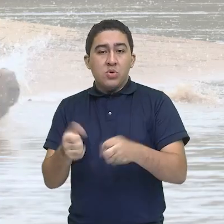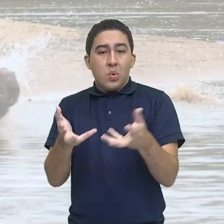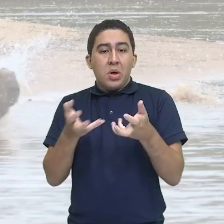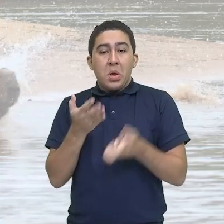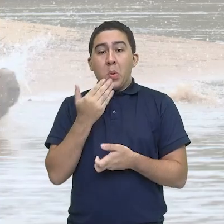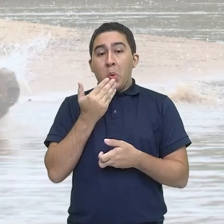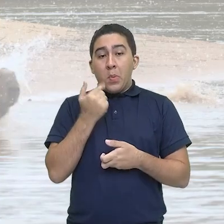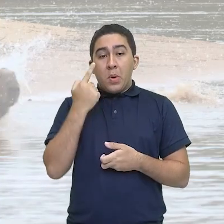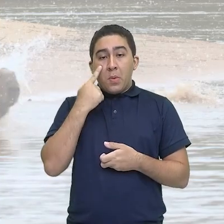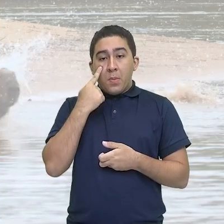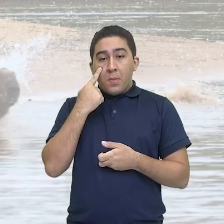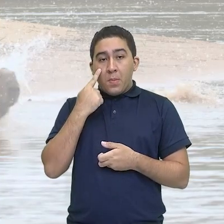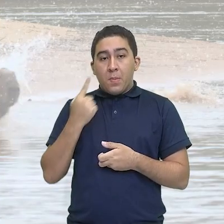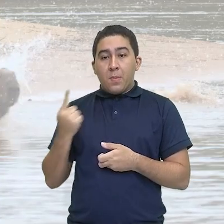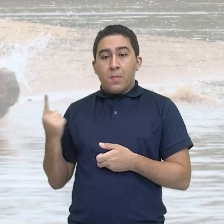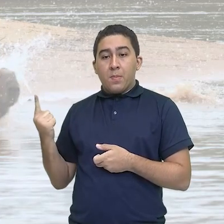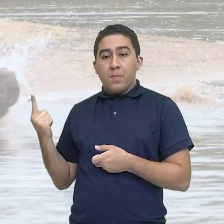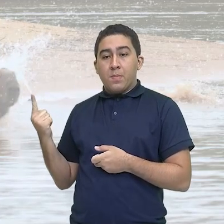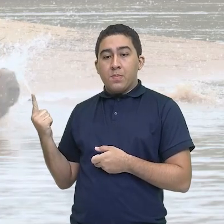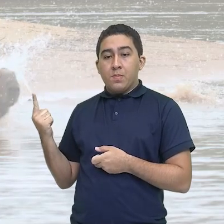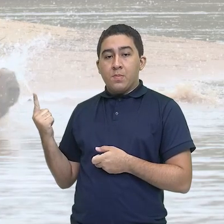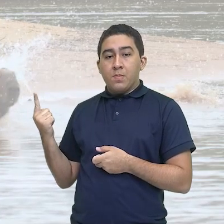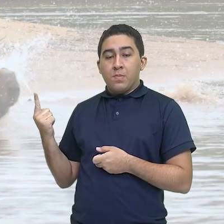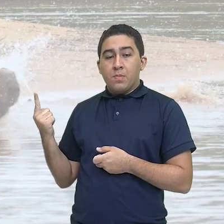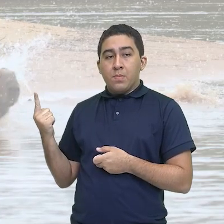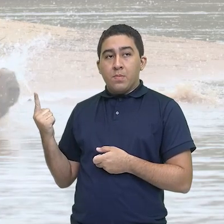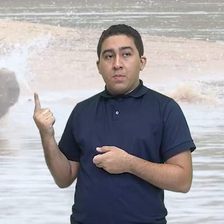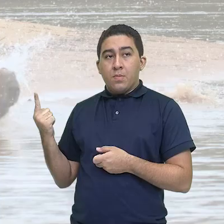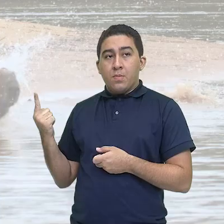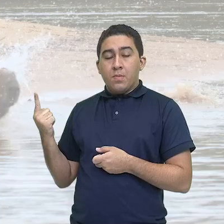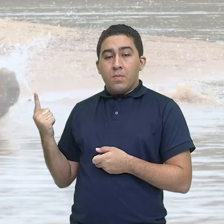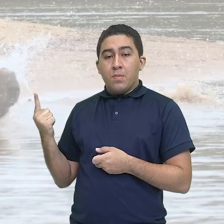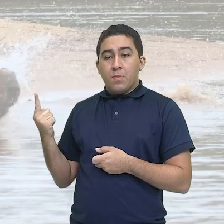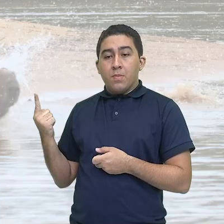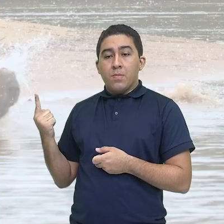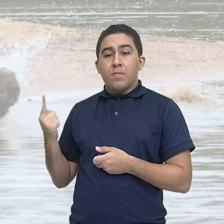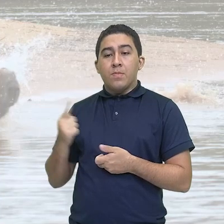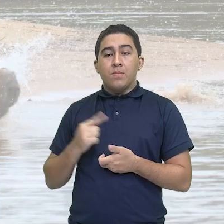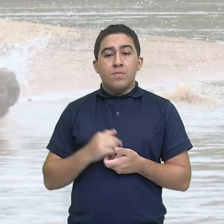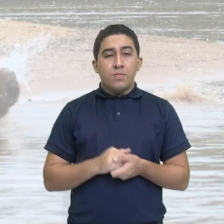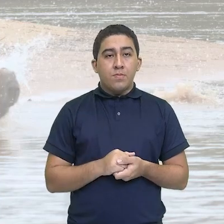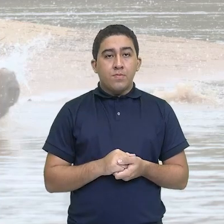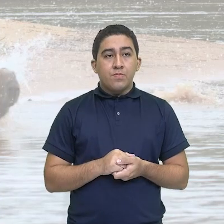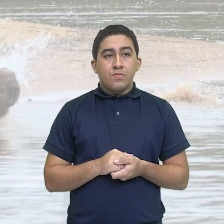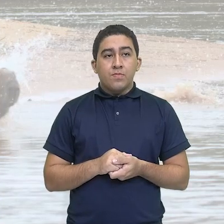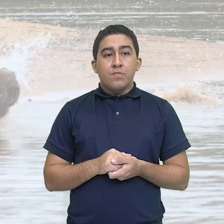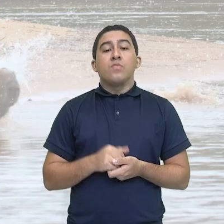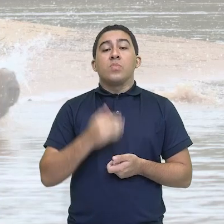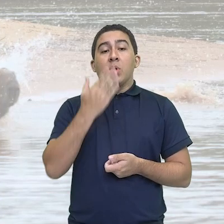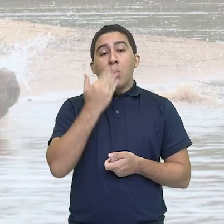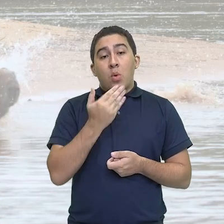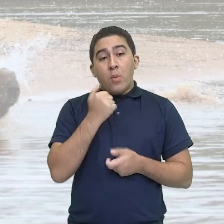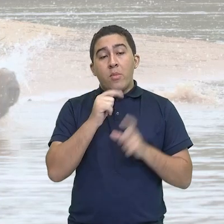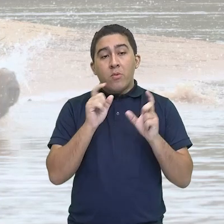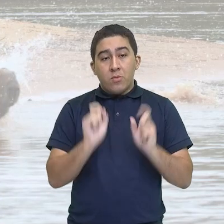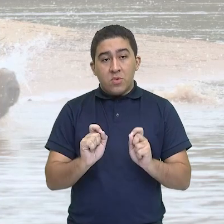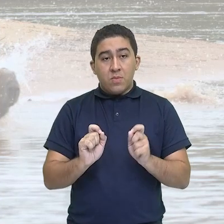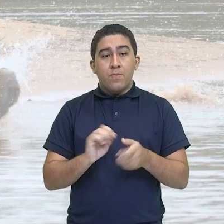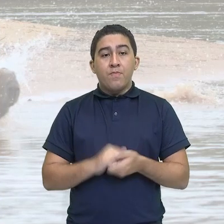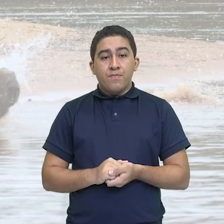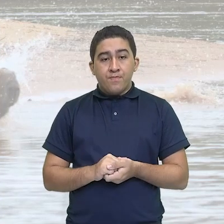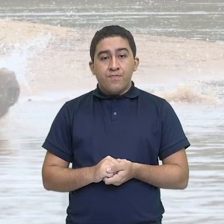aí, uma espécie predador, ela vai se alimentar daquela